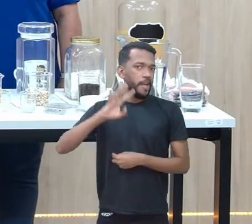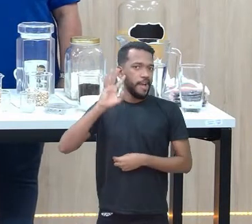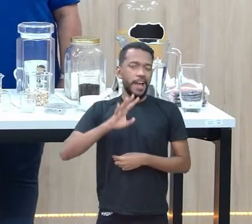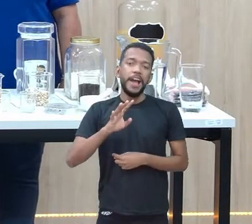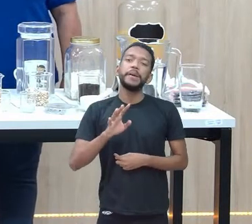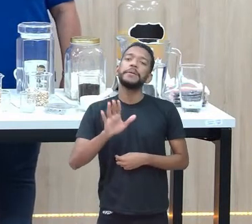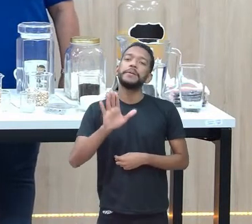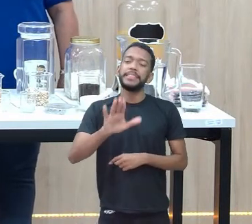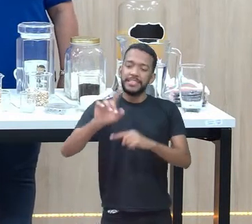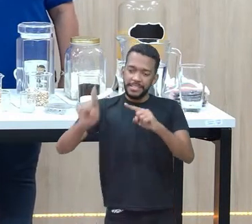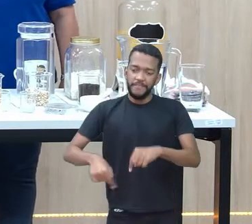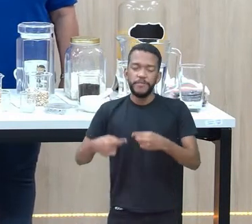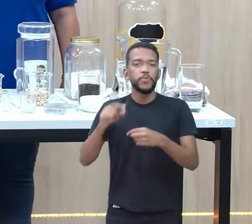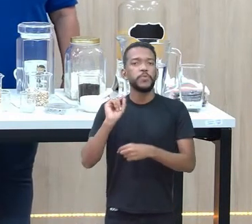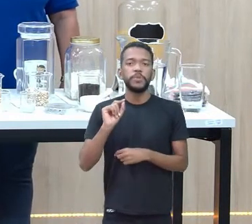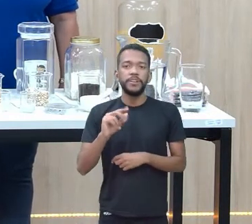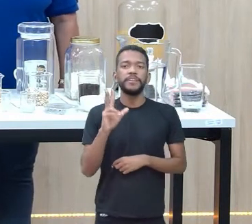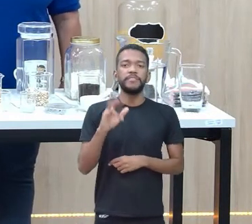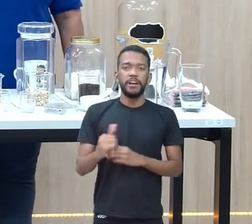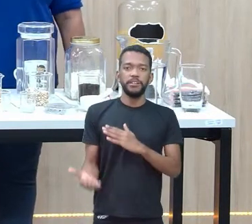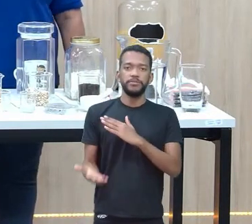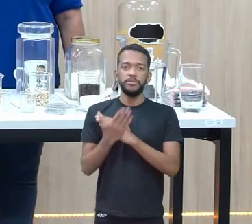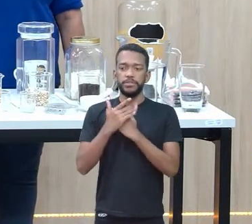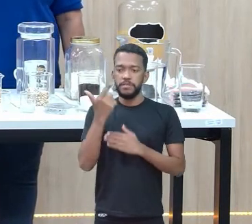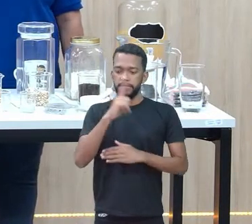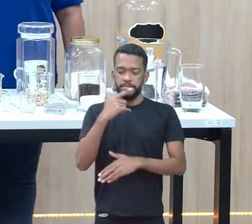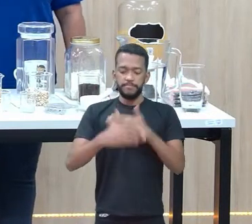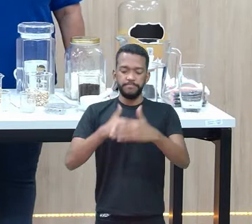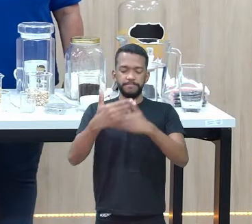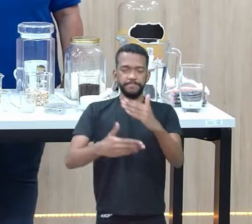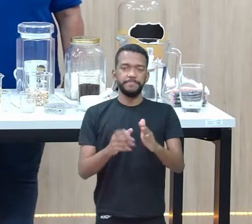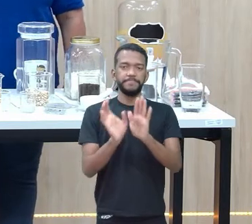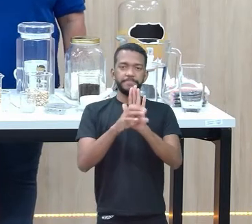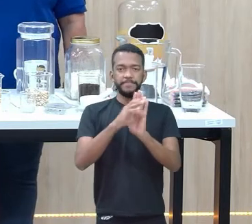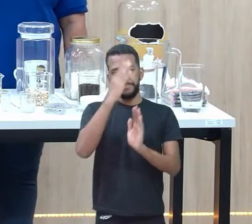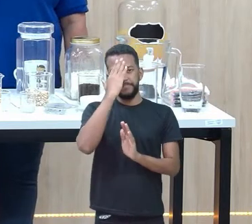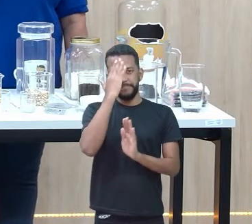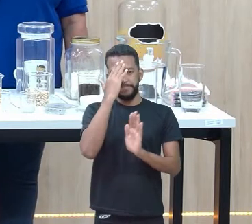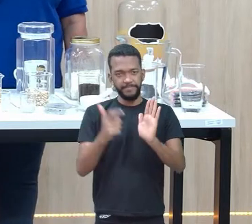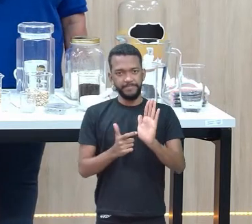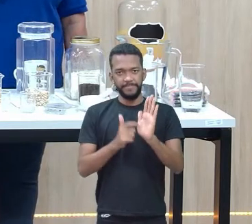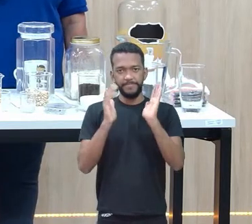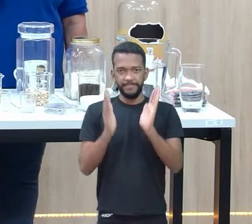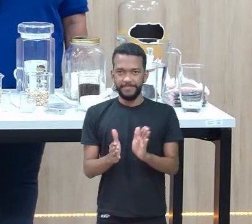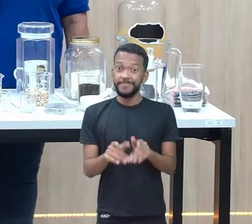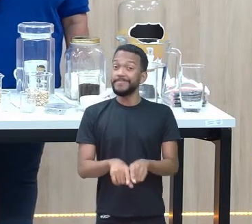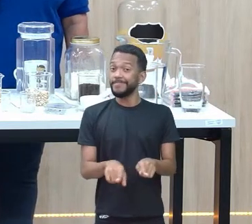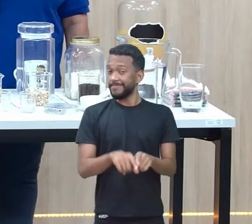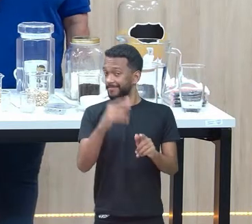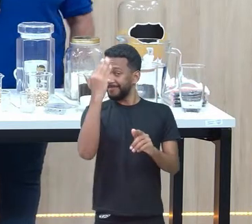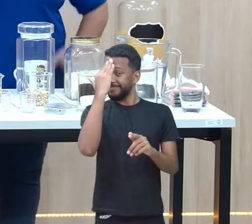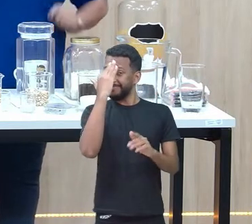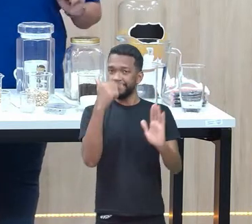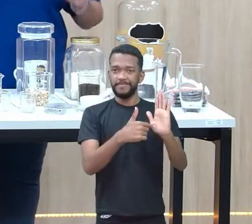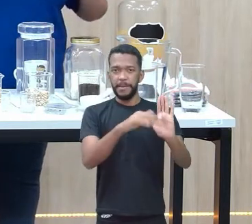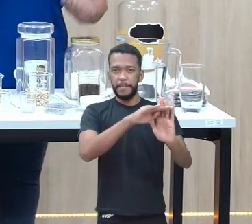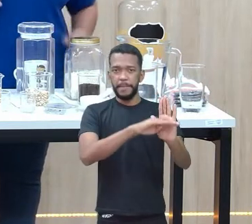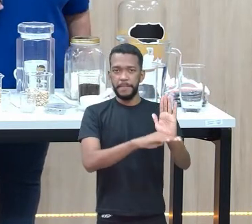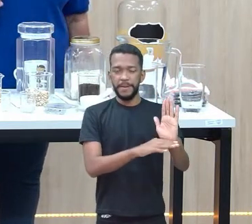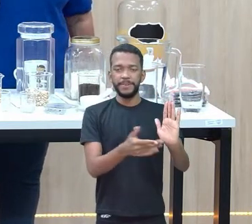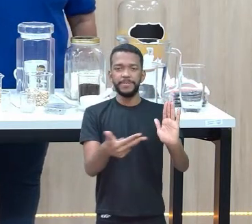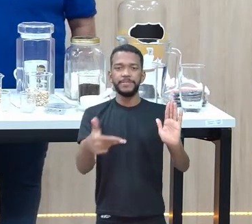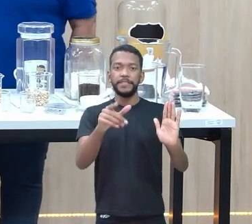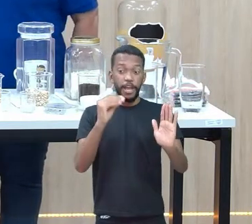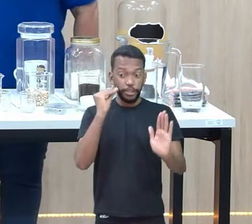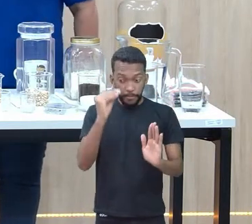pessoal, eles irão ajudar a construir os conceitos, a gente entender as definições. Não é legal? Experiência é